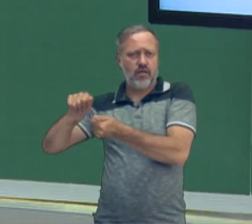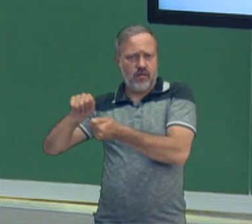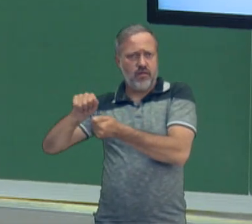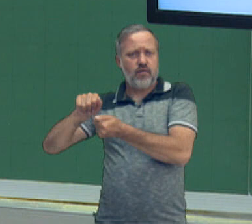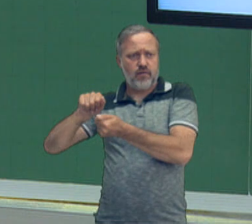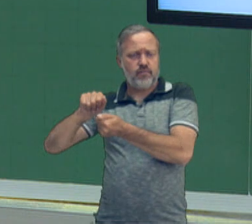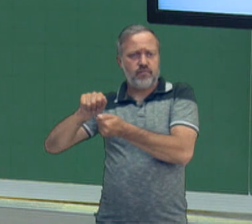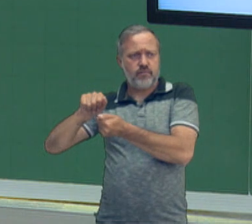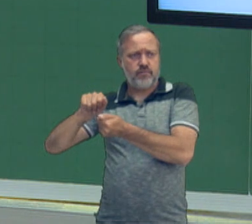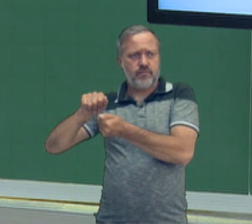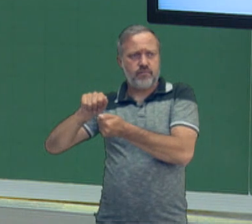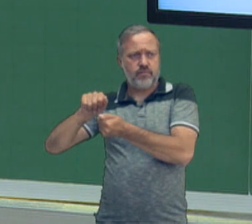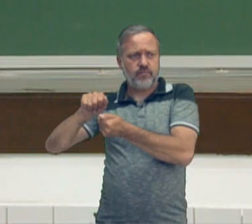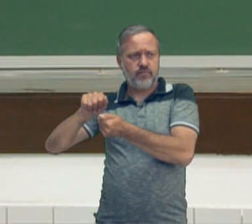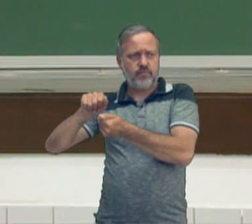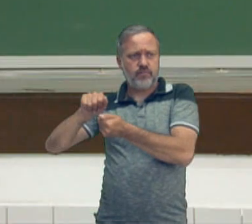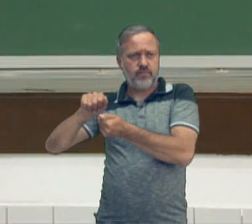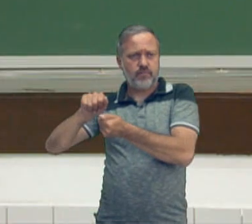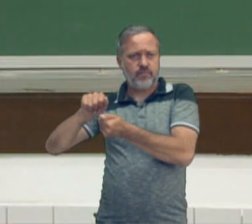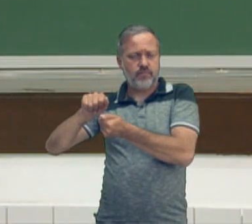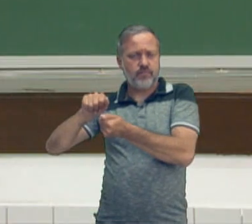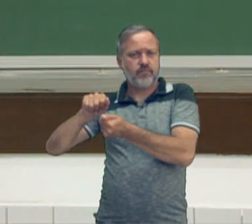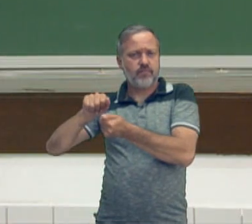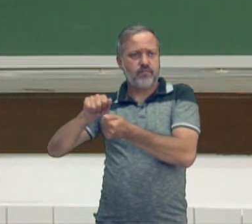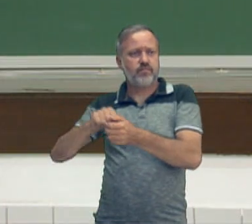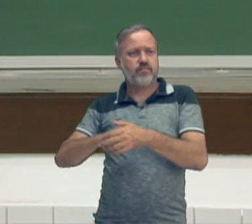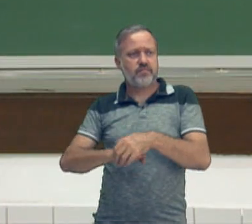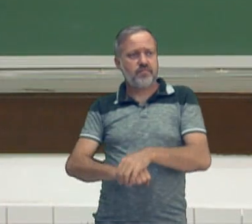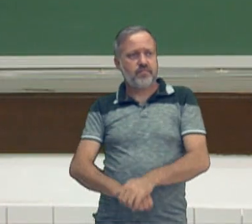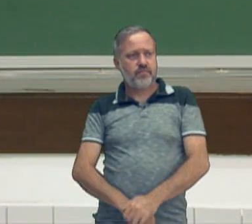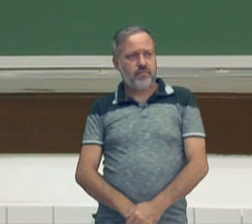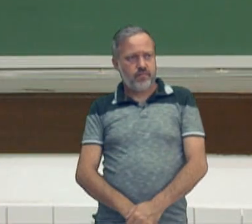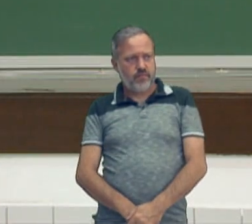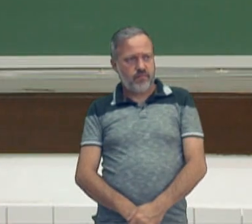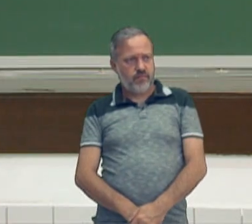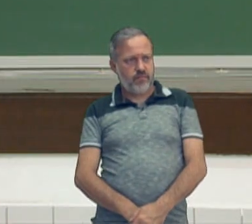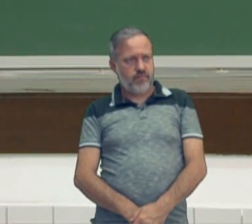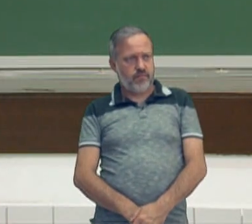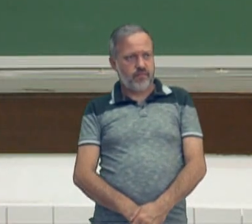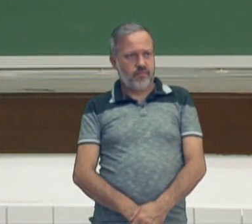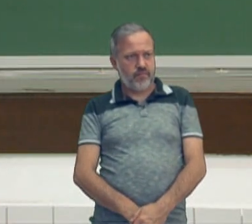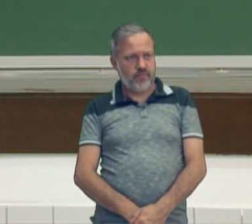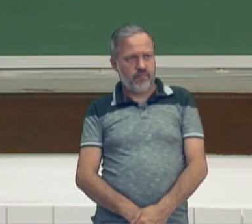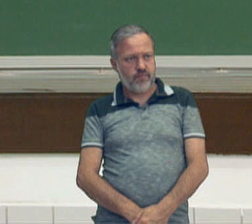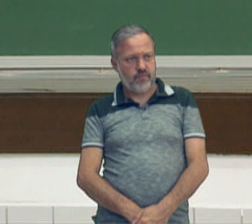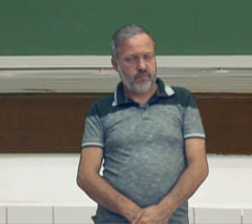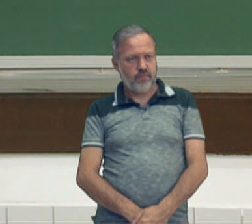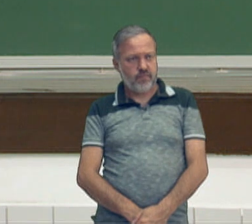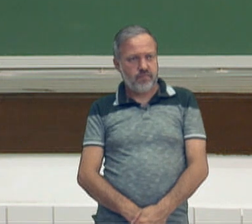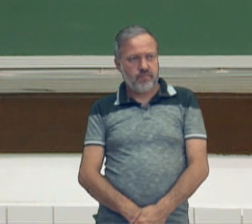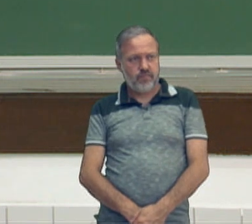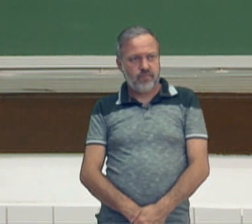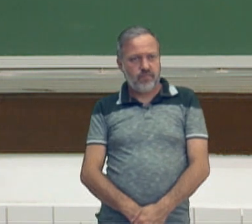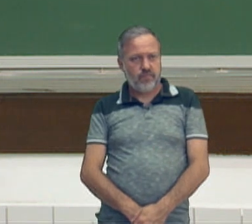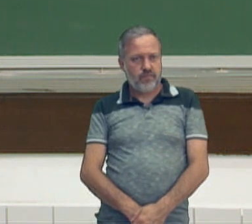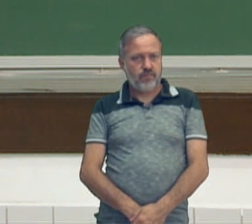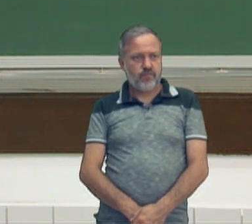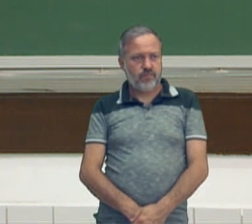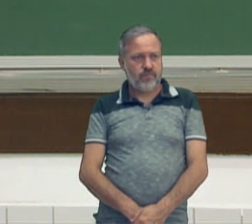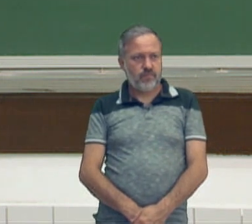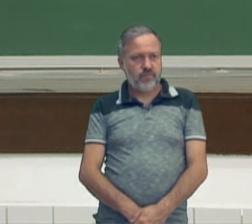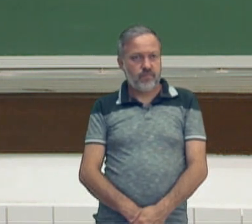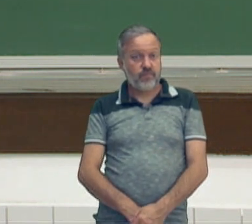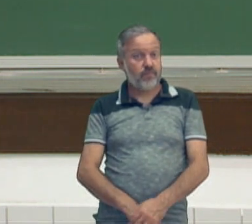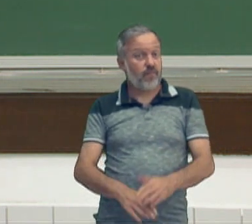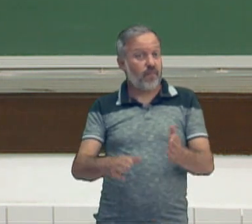a terra submersa e os continentes e assim por diante. Bem, vou passar agora para vocês um